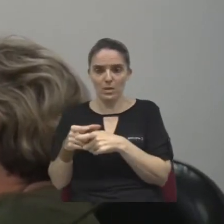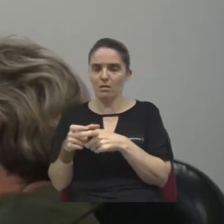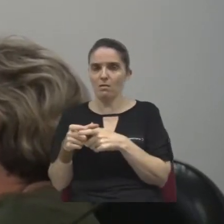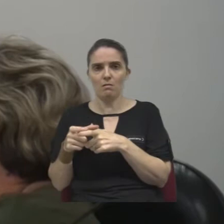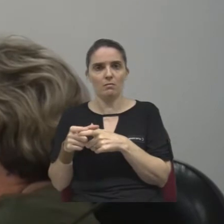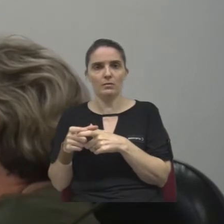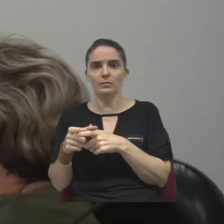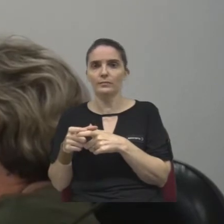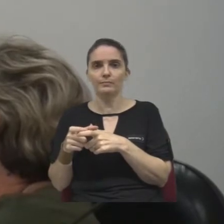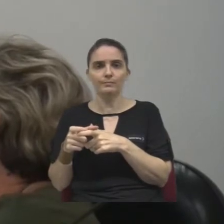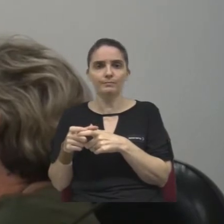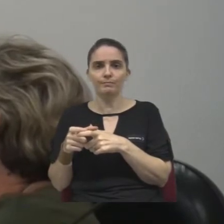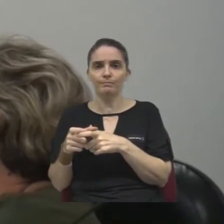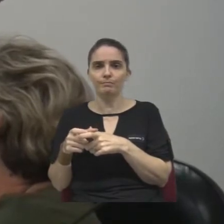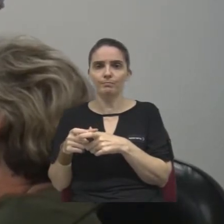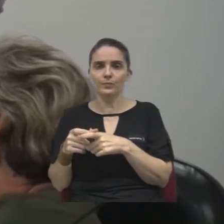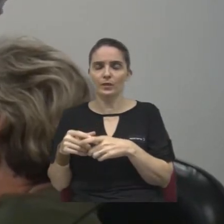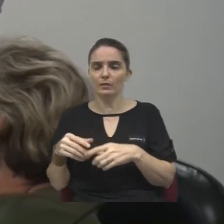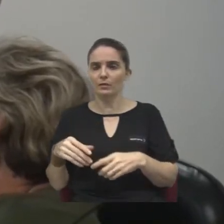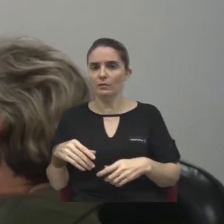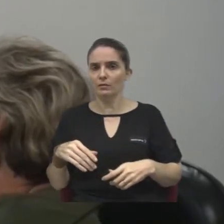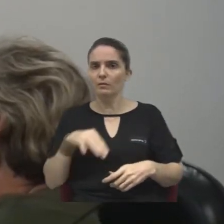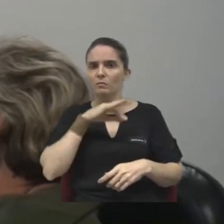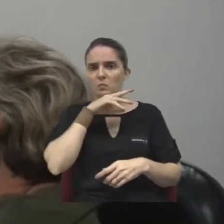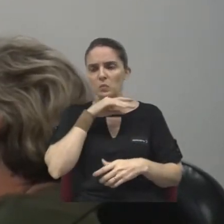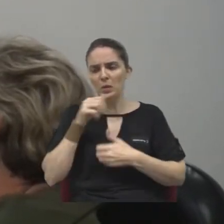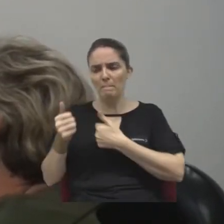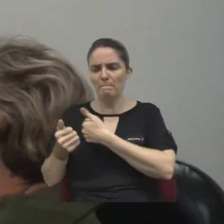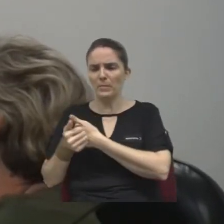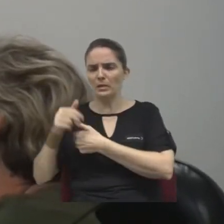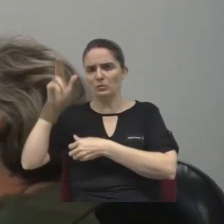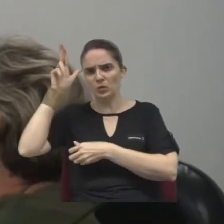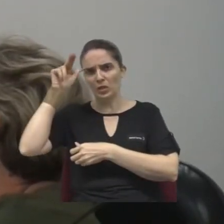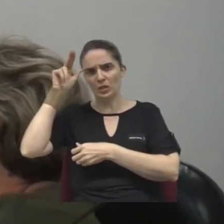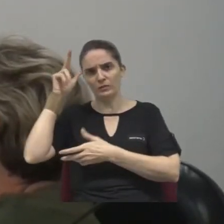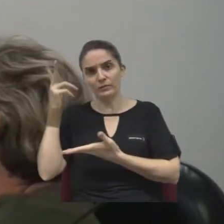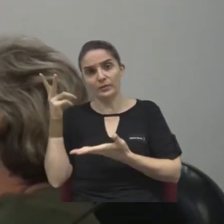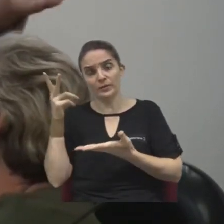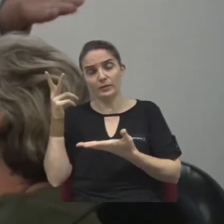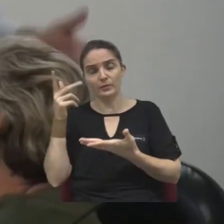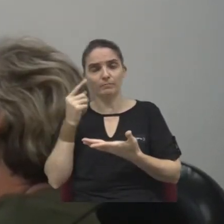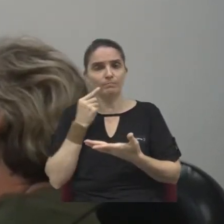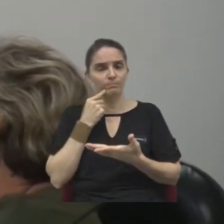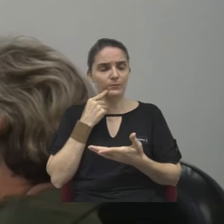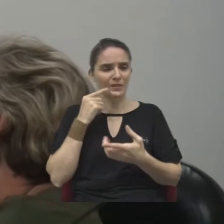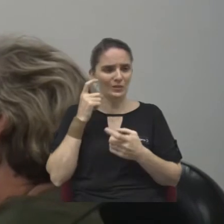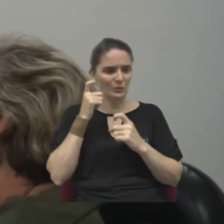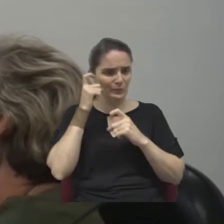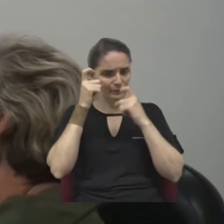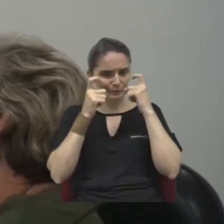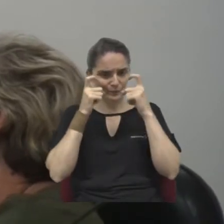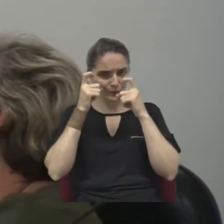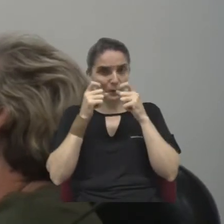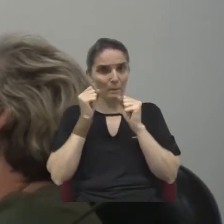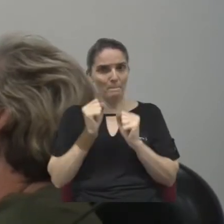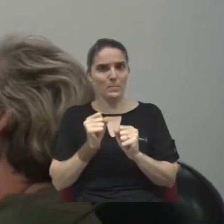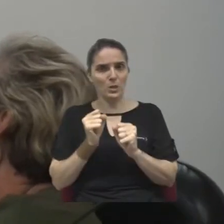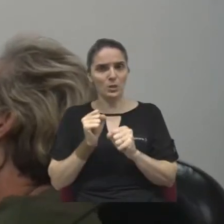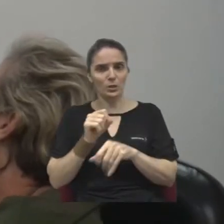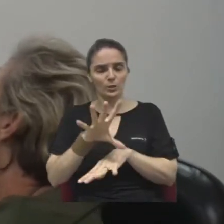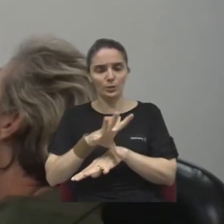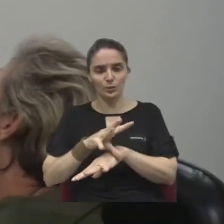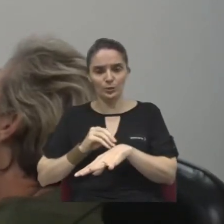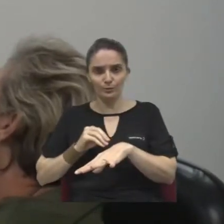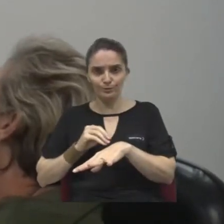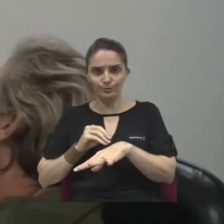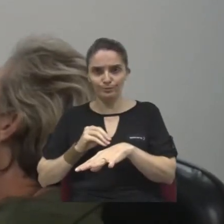não é arejado, muito próximo da cocheira dos cavalos, então me preocupa muito, porque pode contrair doenças, pode trazer doenças para o alimento